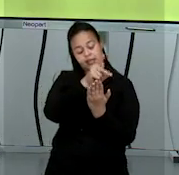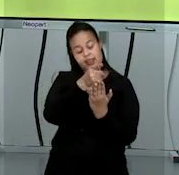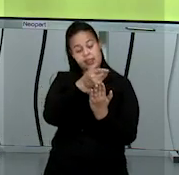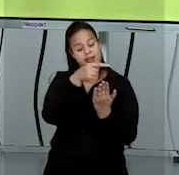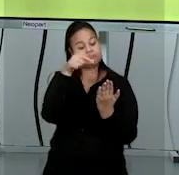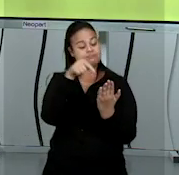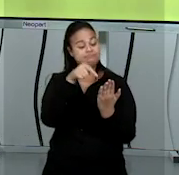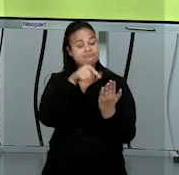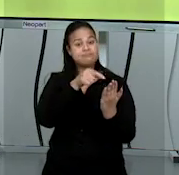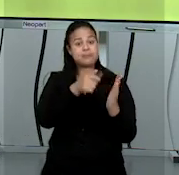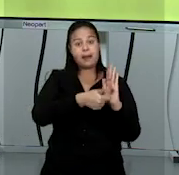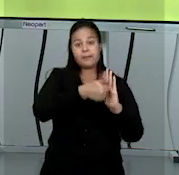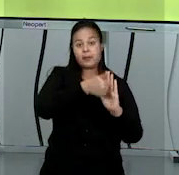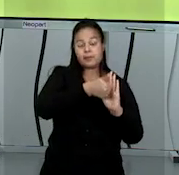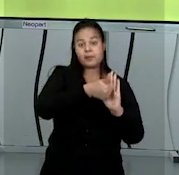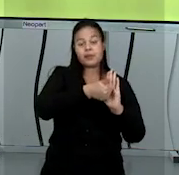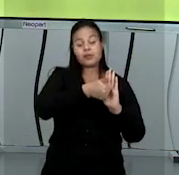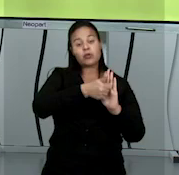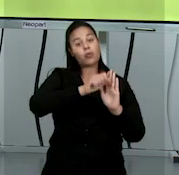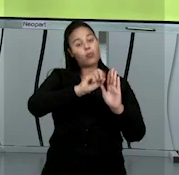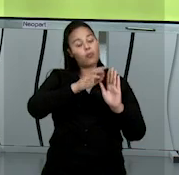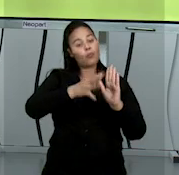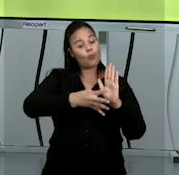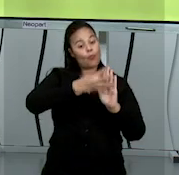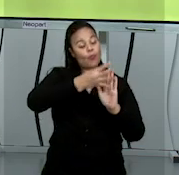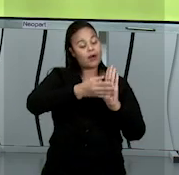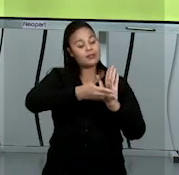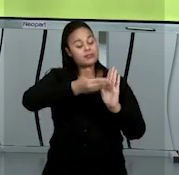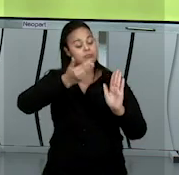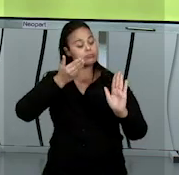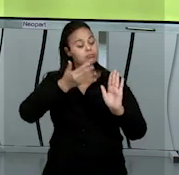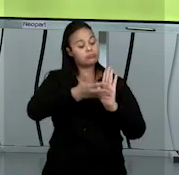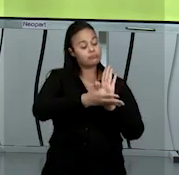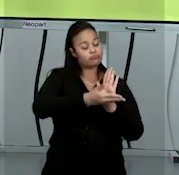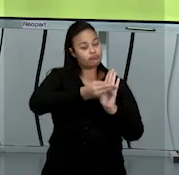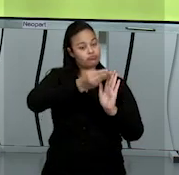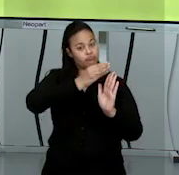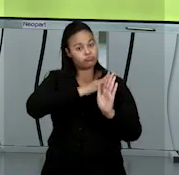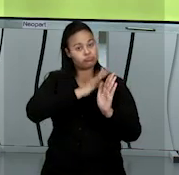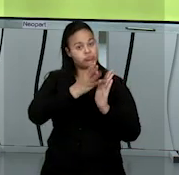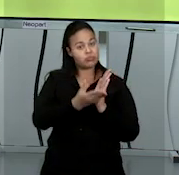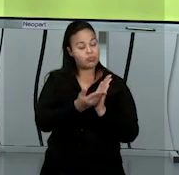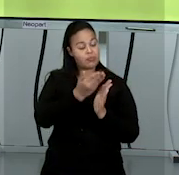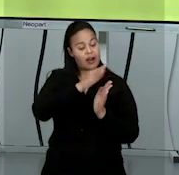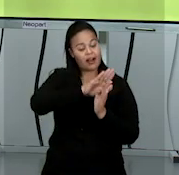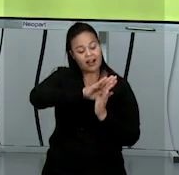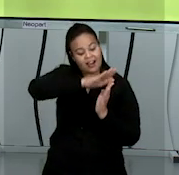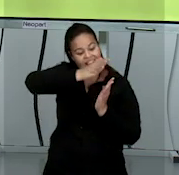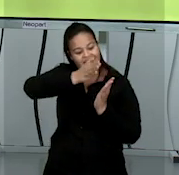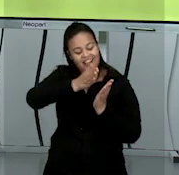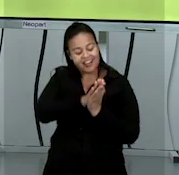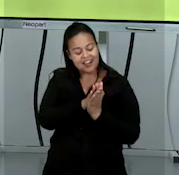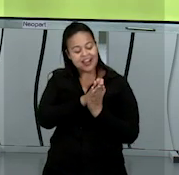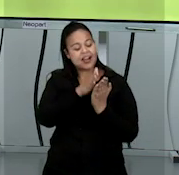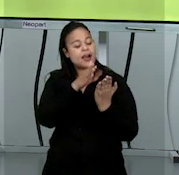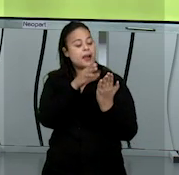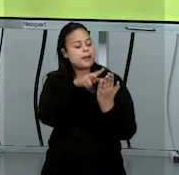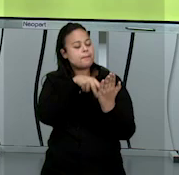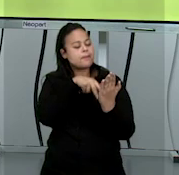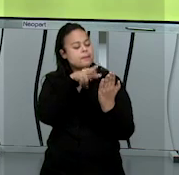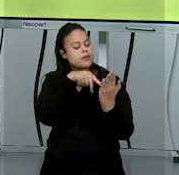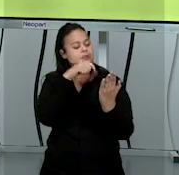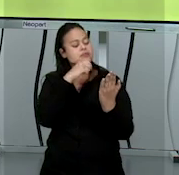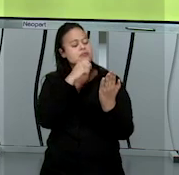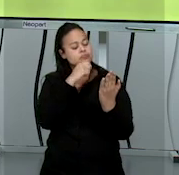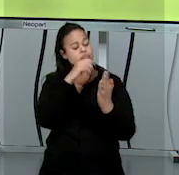parte da primeira ou da quarta capa que se dobra para dentro e que geralmente contém uma apreciação e informações sobre